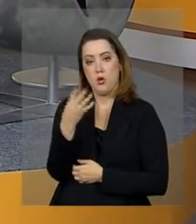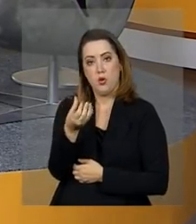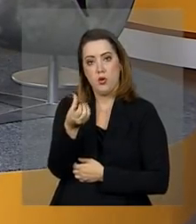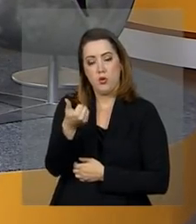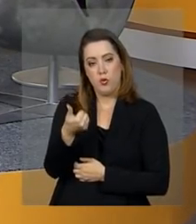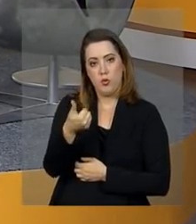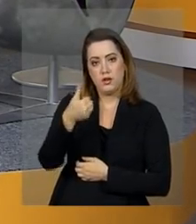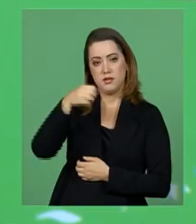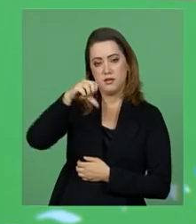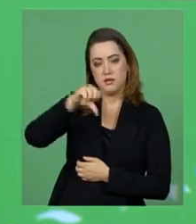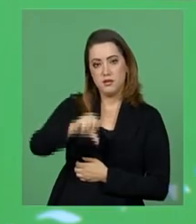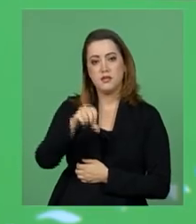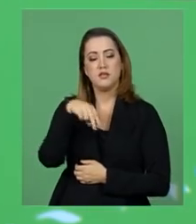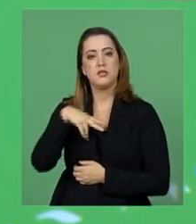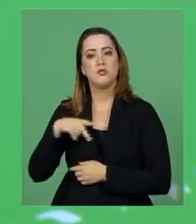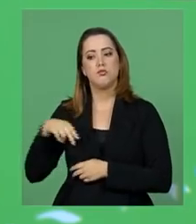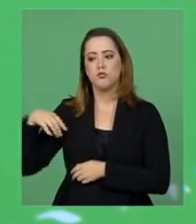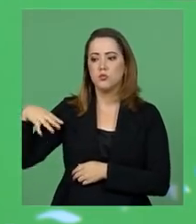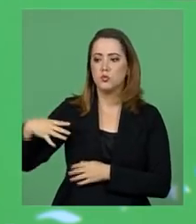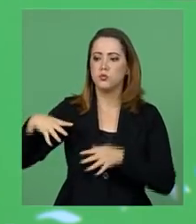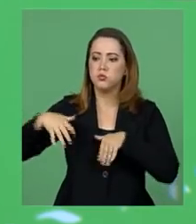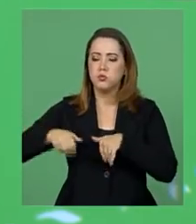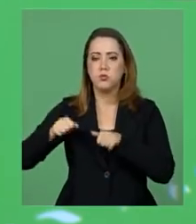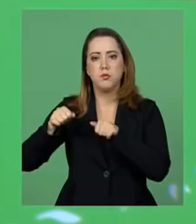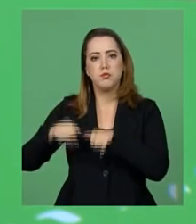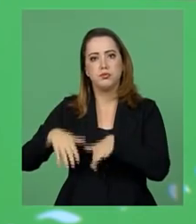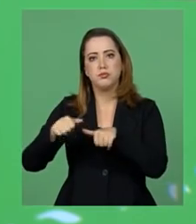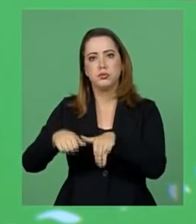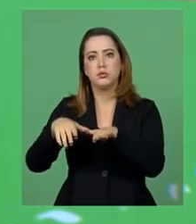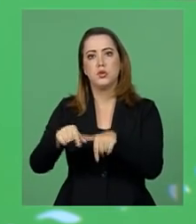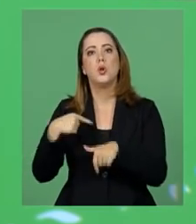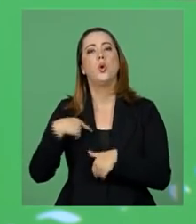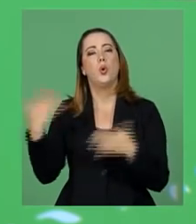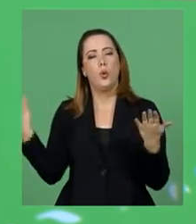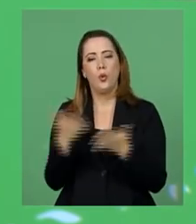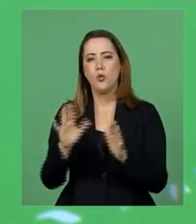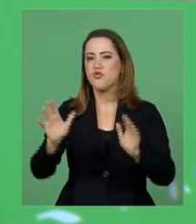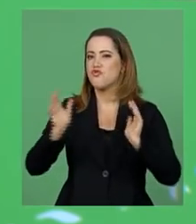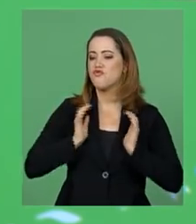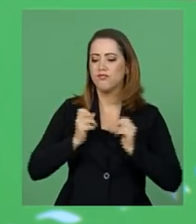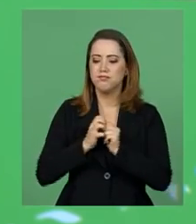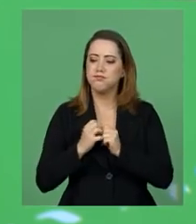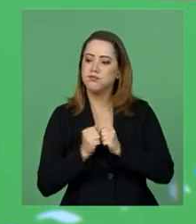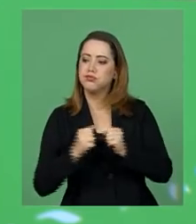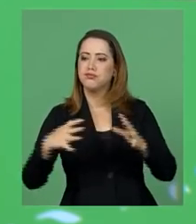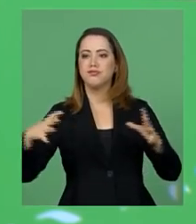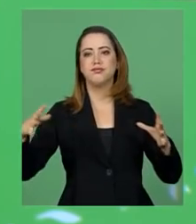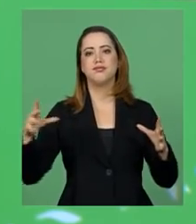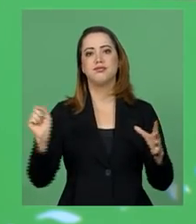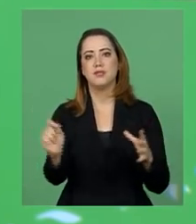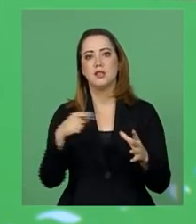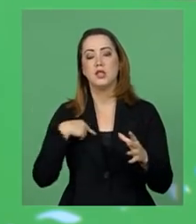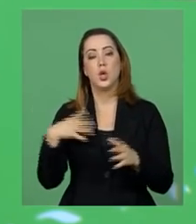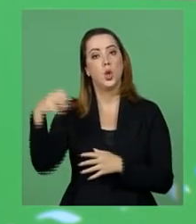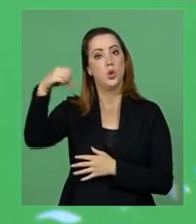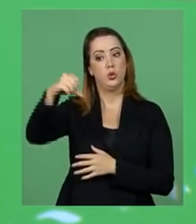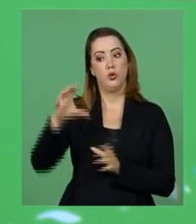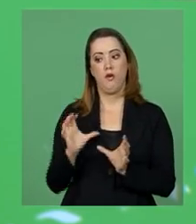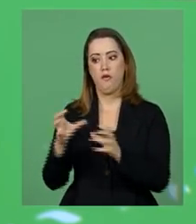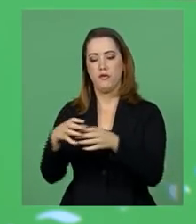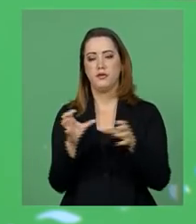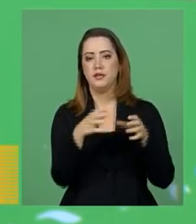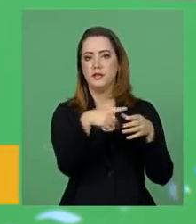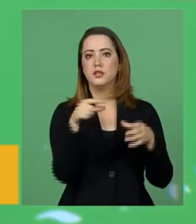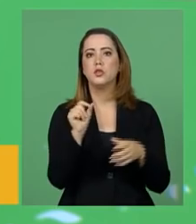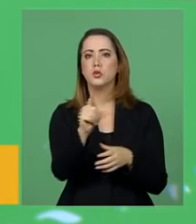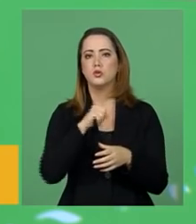23 aeronaves. O desfile hoje, ele está rico, ele está grande. Nós temos 9 grupamentos desfilando na esplanada. Entre